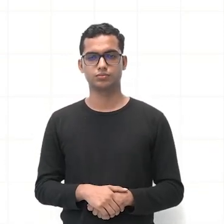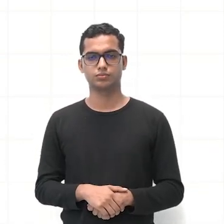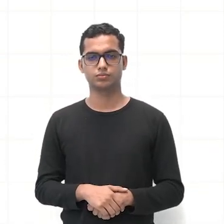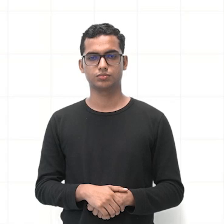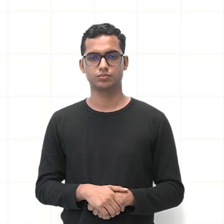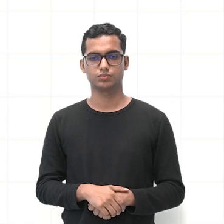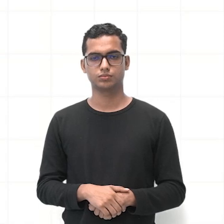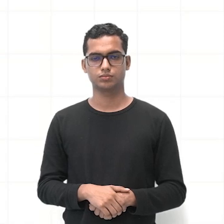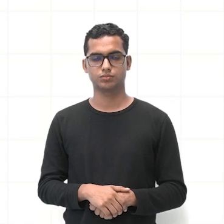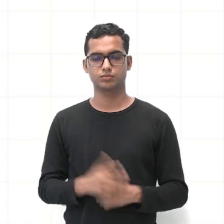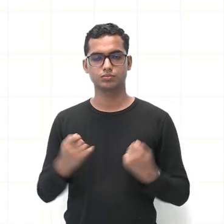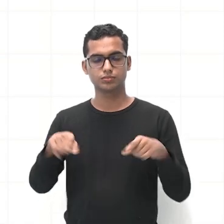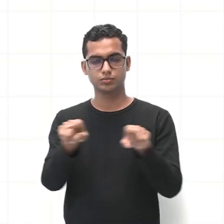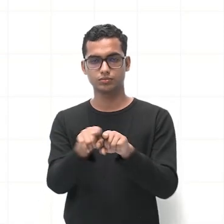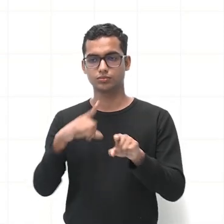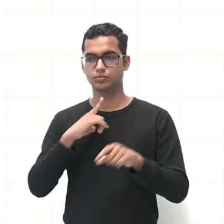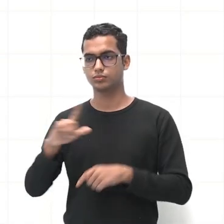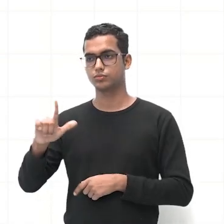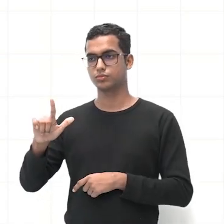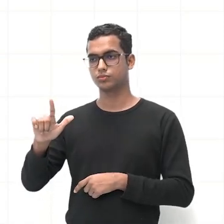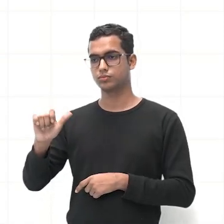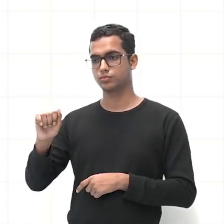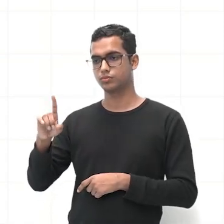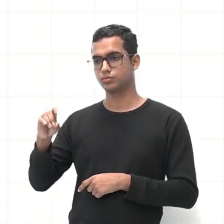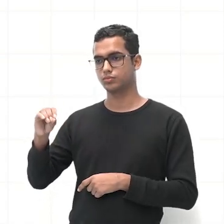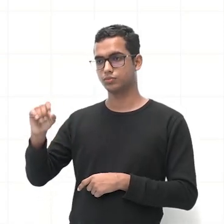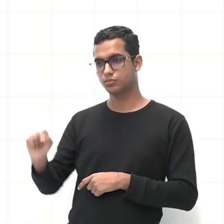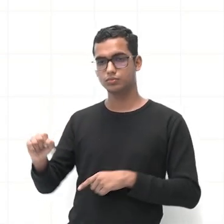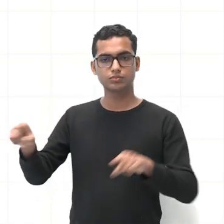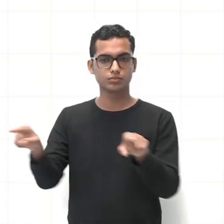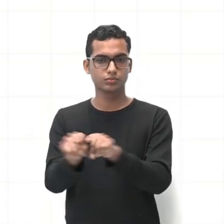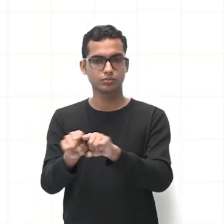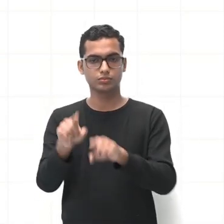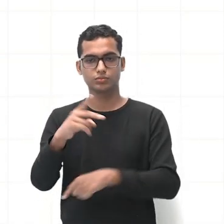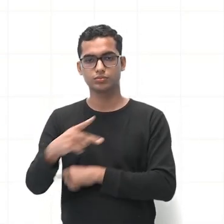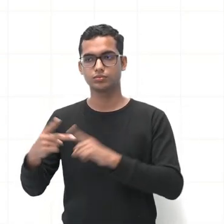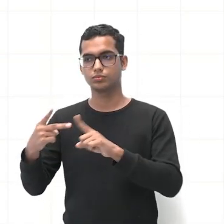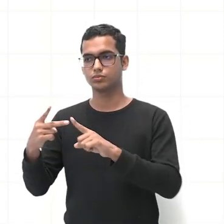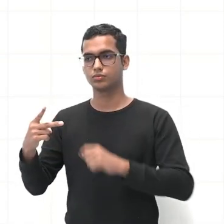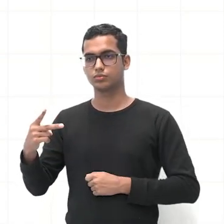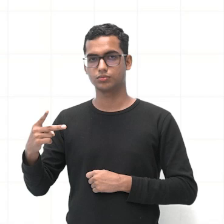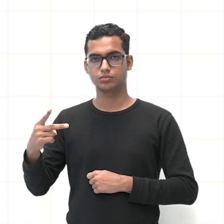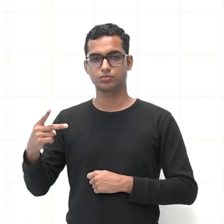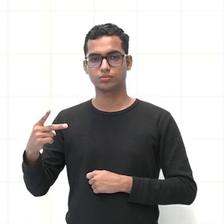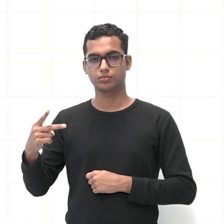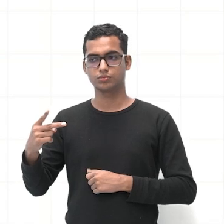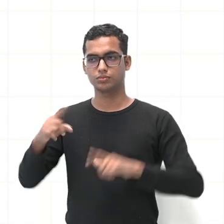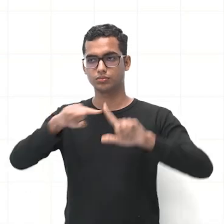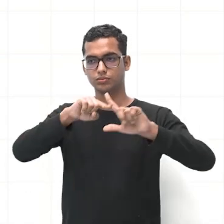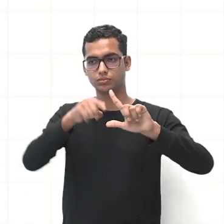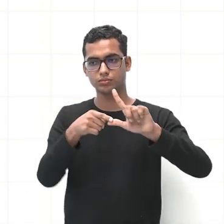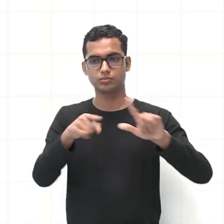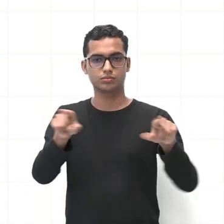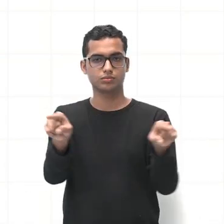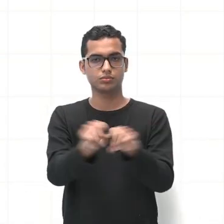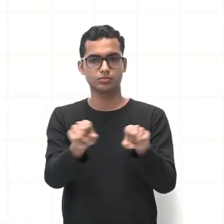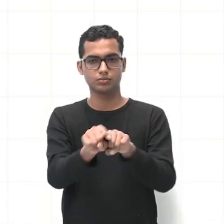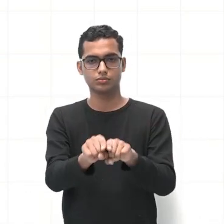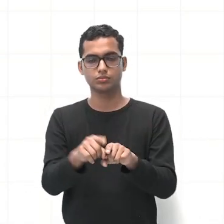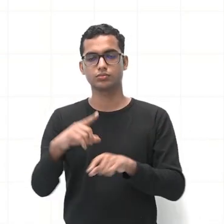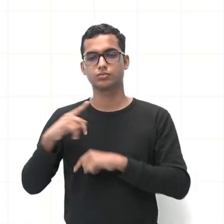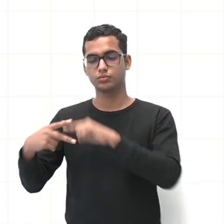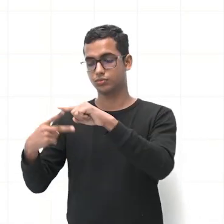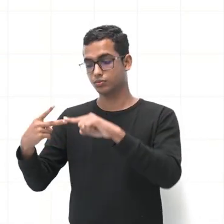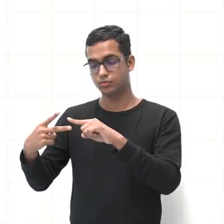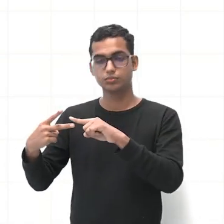relação aos lados e podem ser classificados em relação aos ângulos. Então é